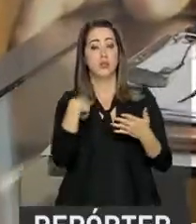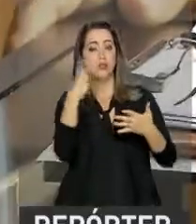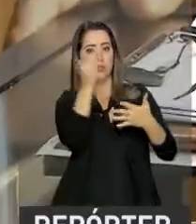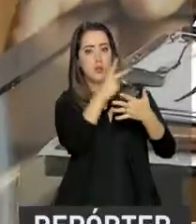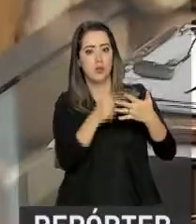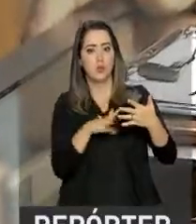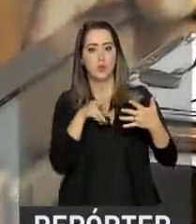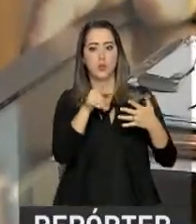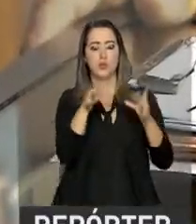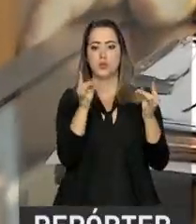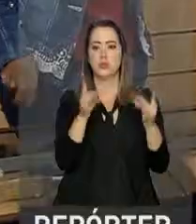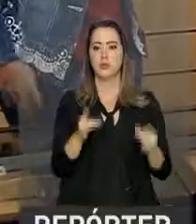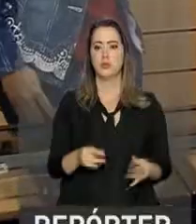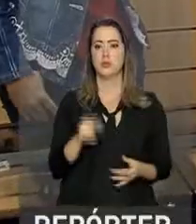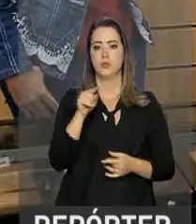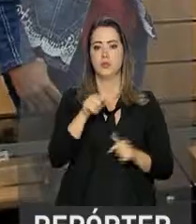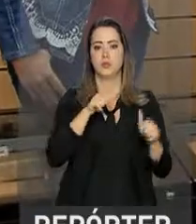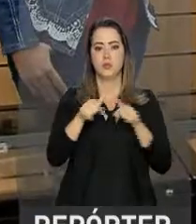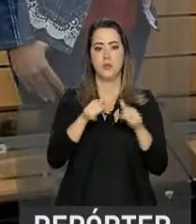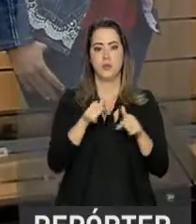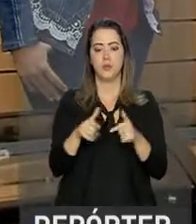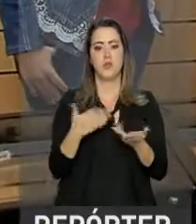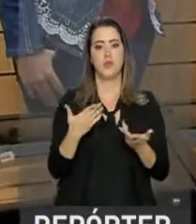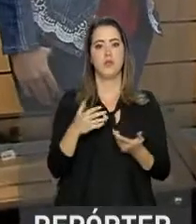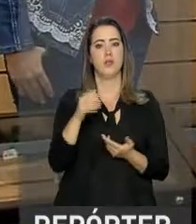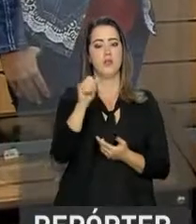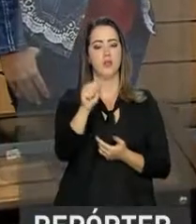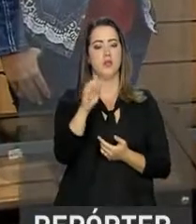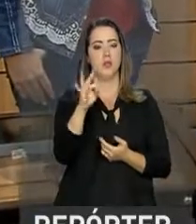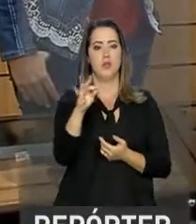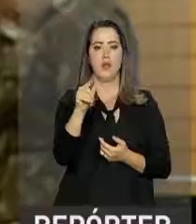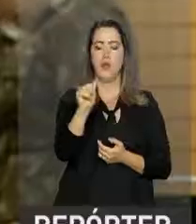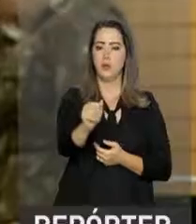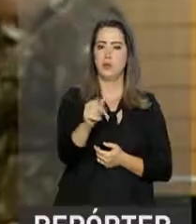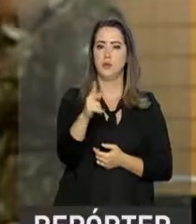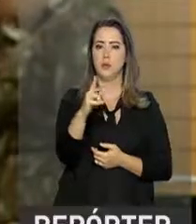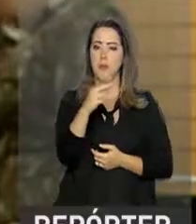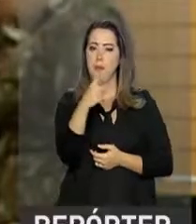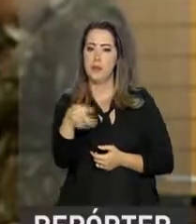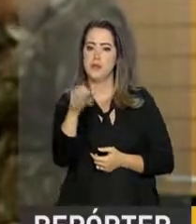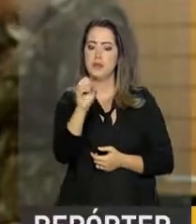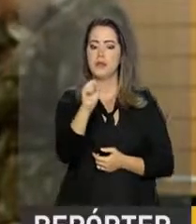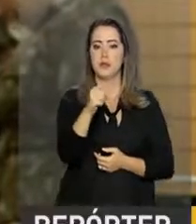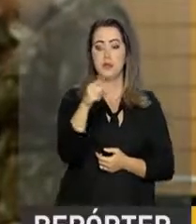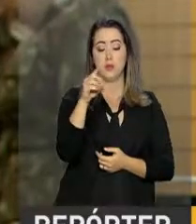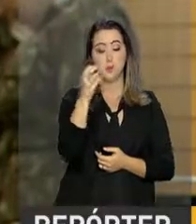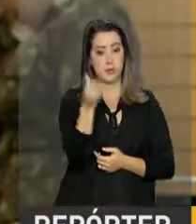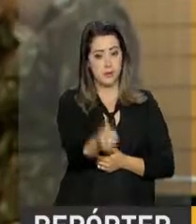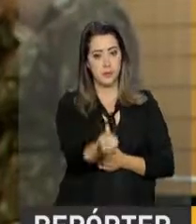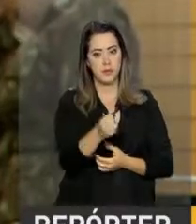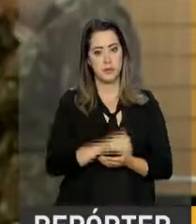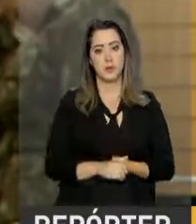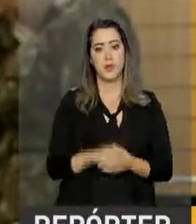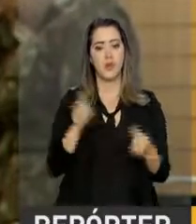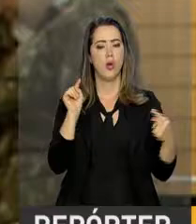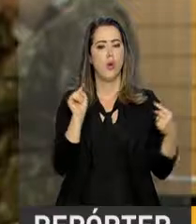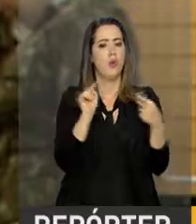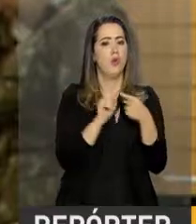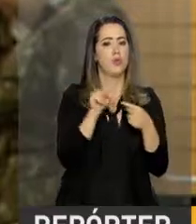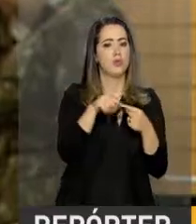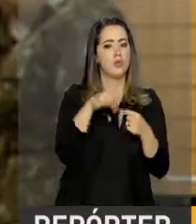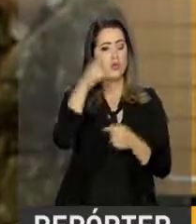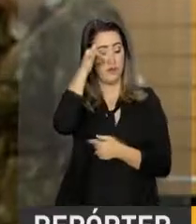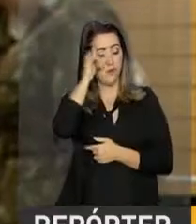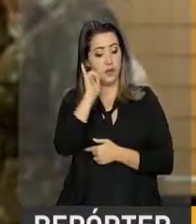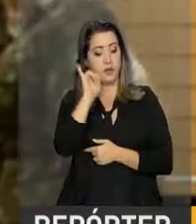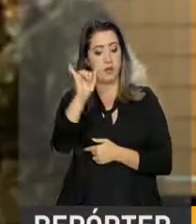vendas realizadas. É a Operação Alta Pressão 6. Um dos objetivos da operação é reduzir o desvio